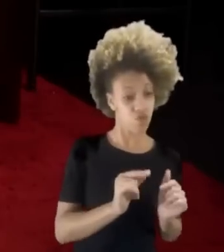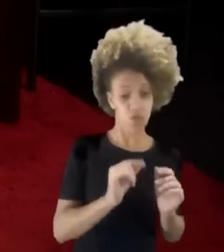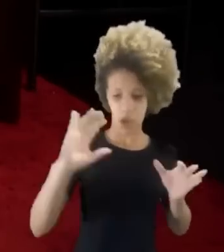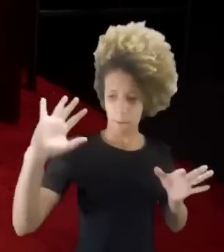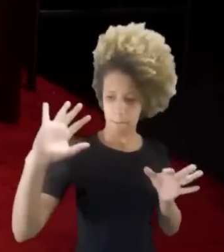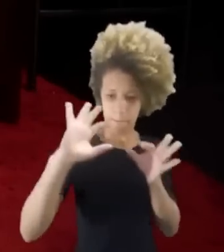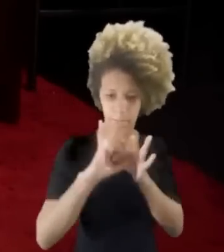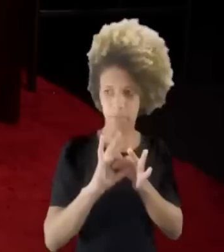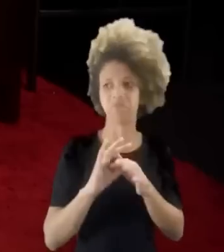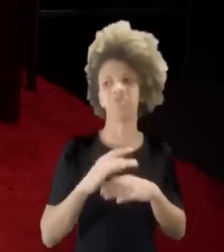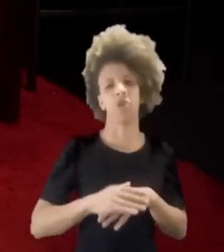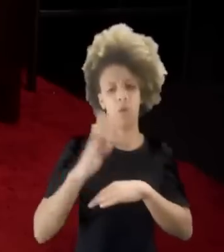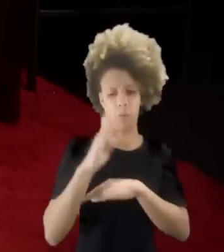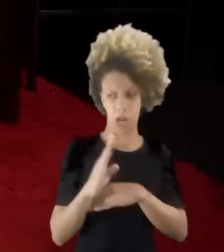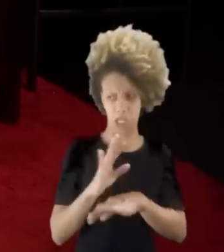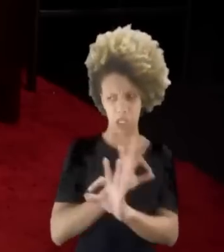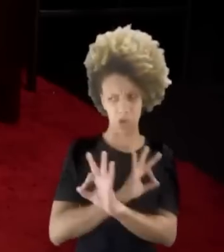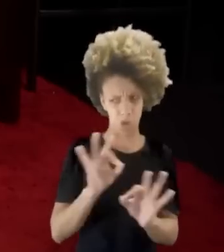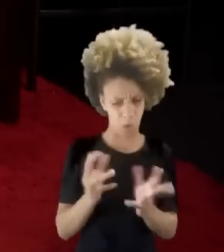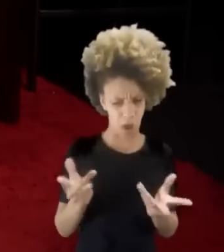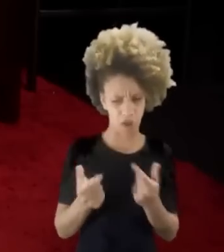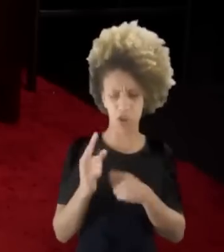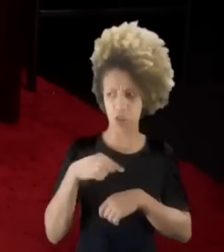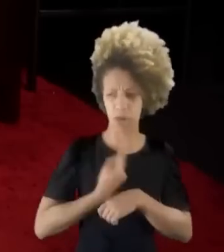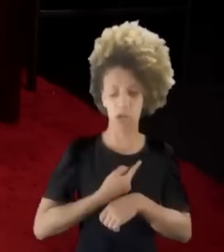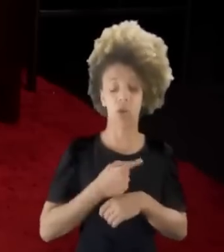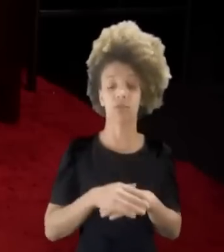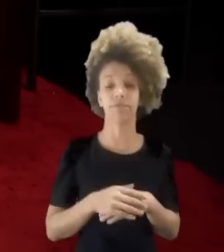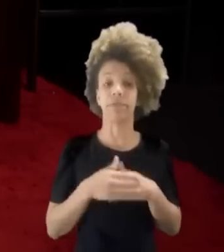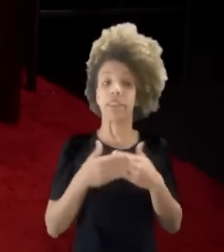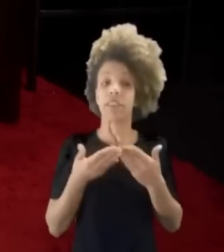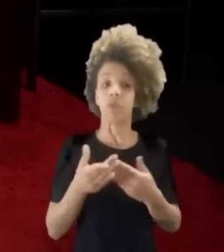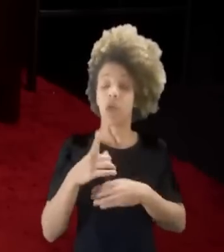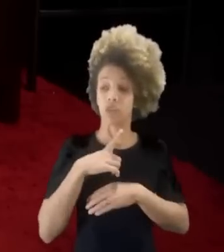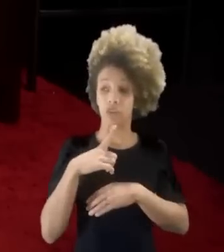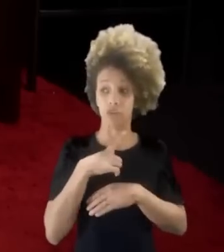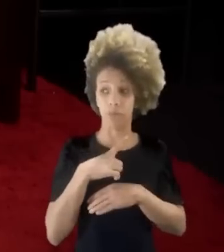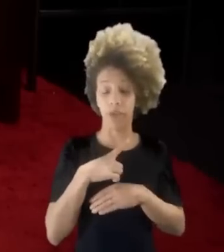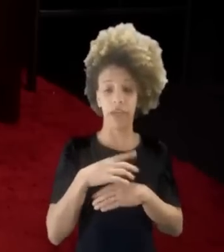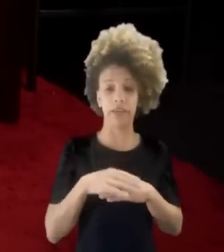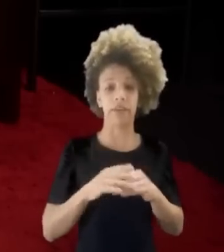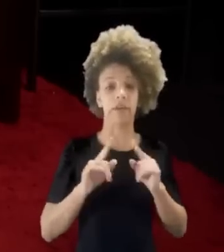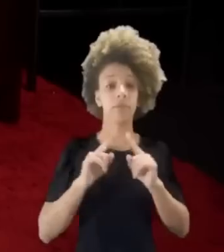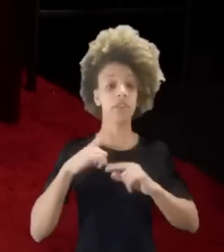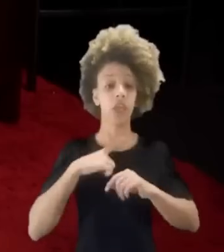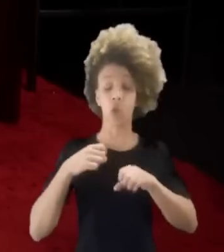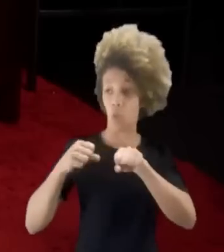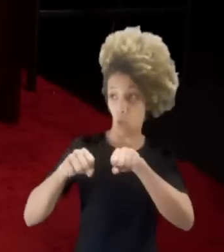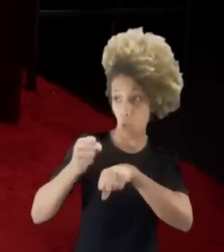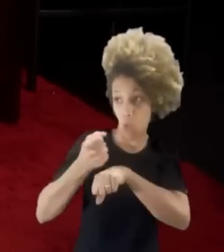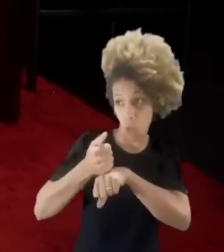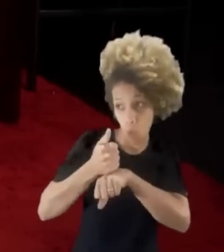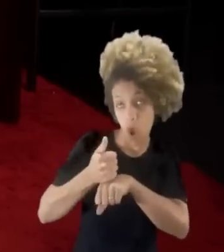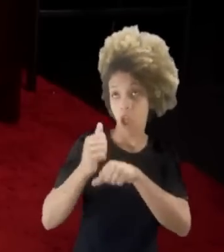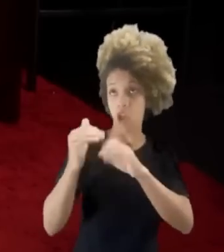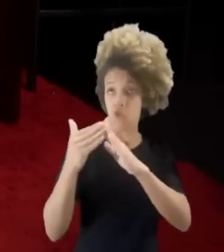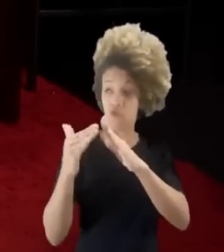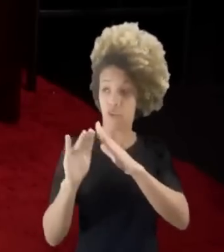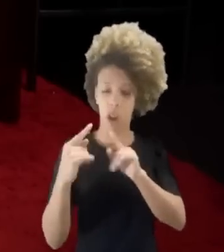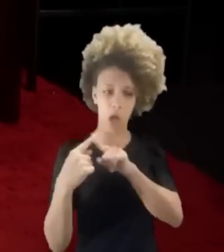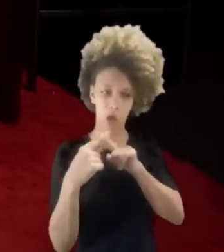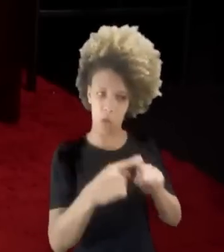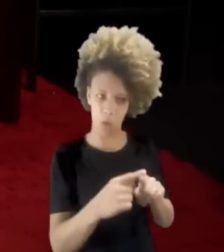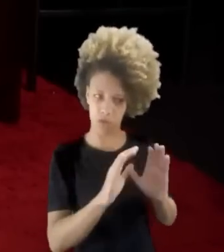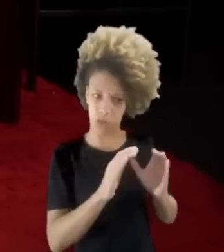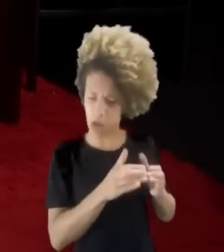nós faz um Brasil da hora para nós aí tá ligado Então quando você tem o o entregador contra o cliente mesmo que você tenha a favela contra